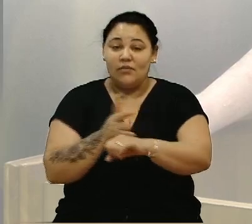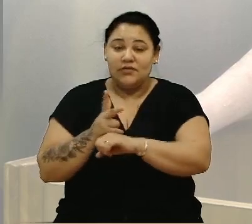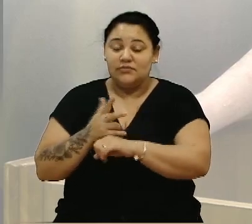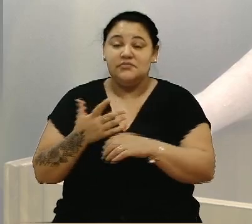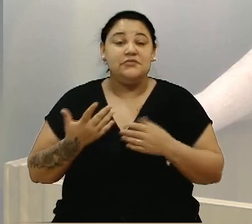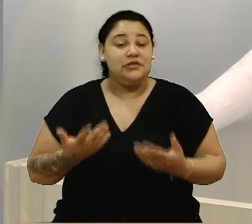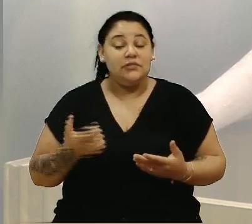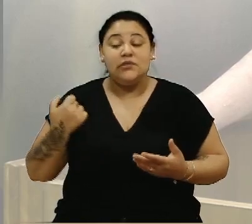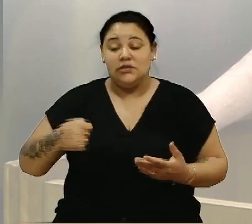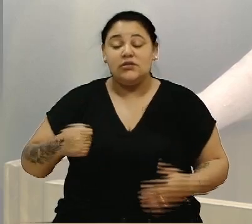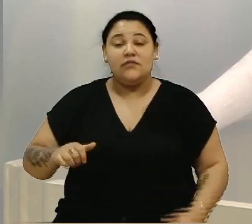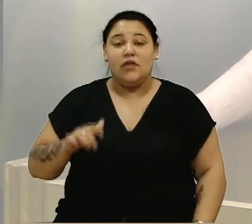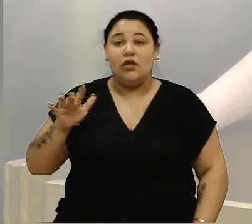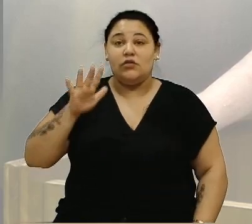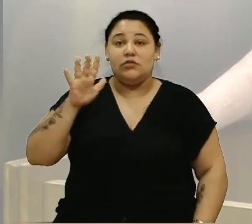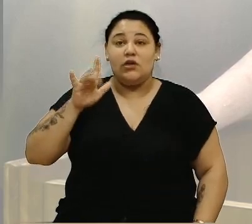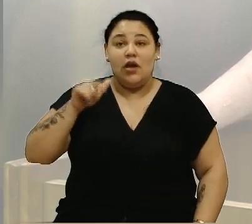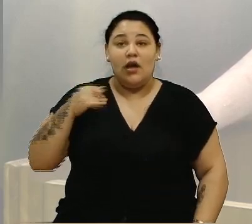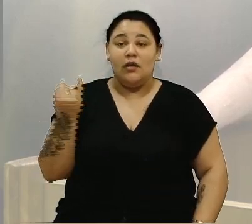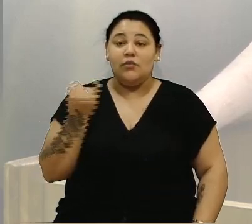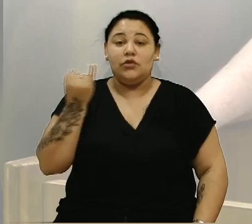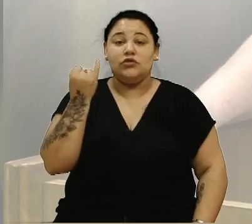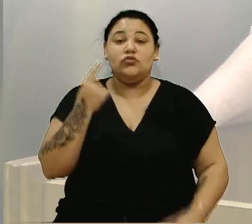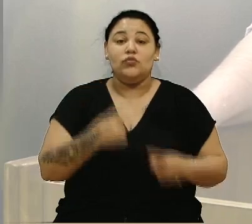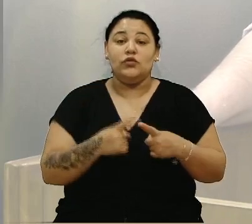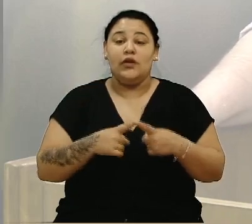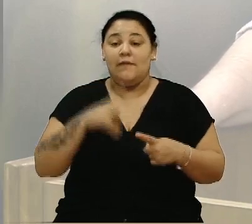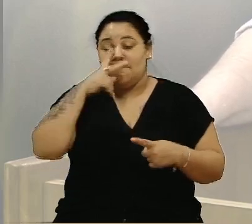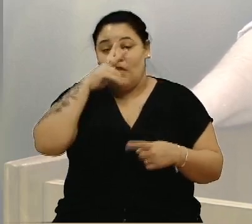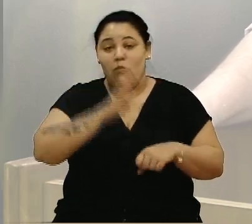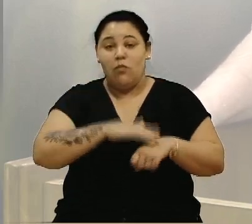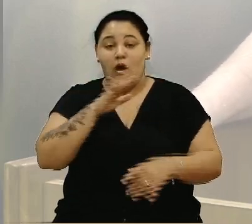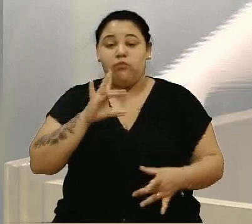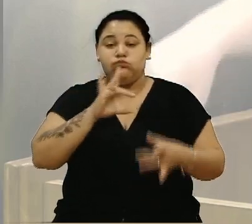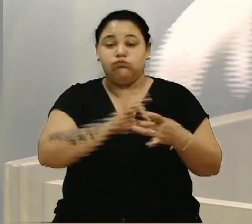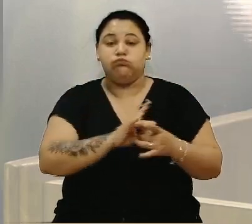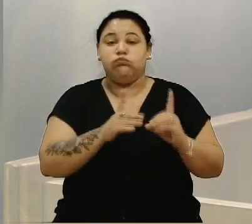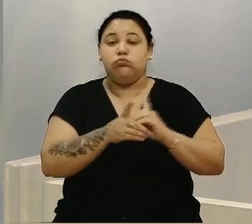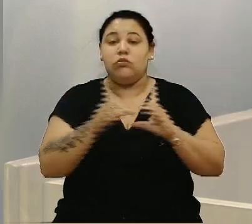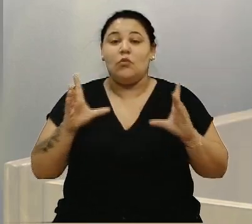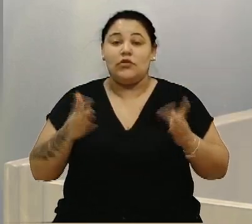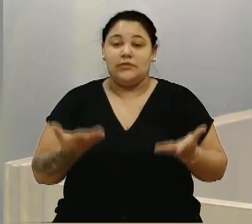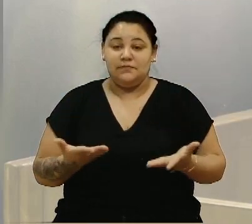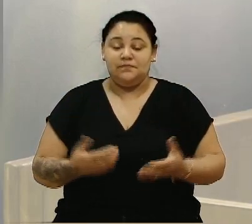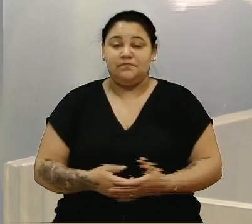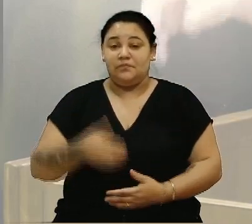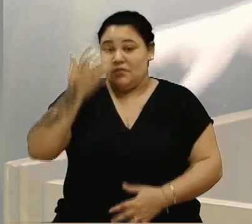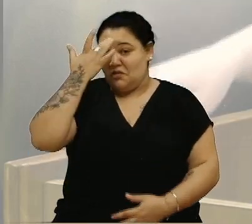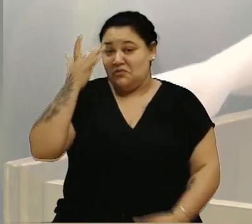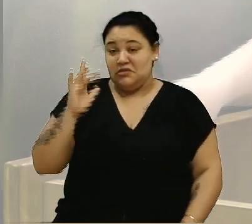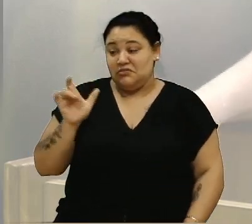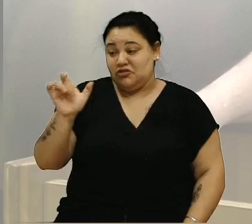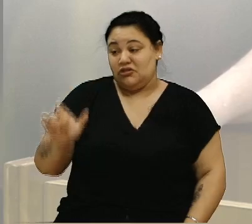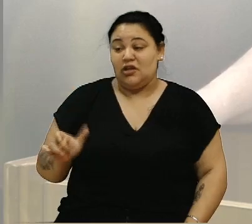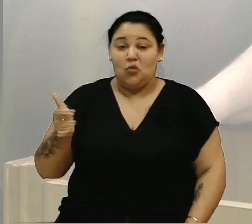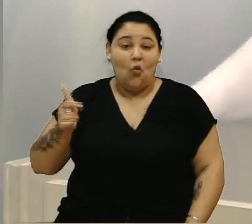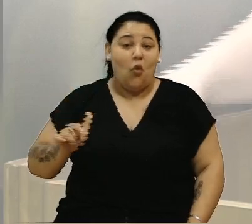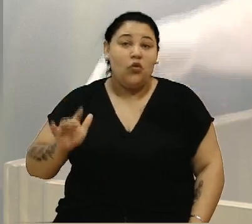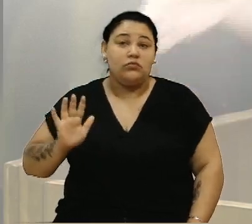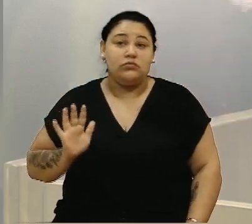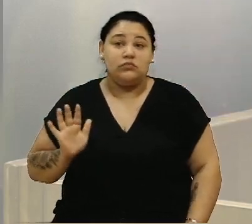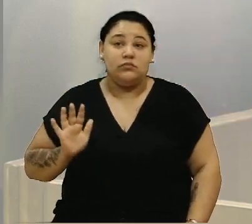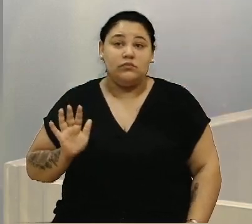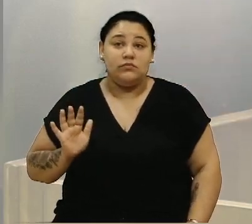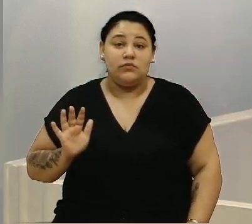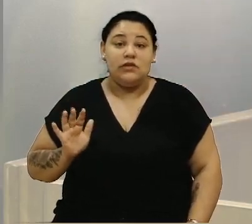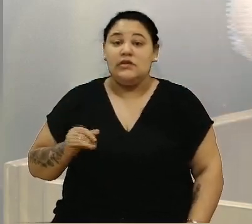ser exaltado. Isso é importante porque fortalece o processo democrático. Eu não sei se o candidato fosse outro, se a